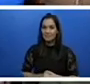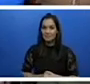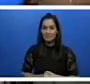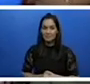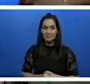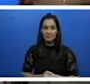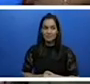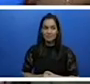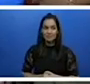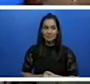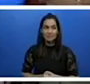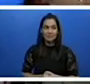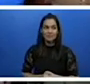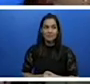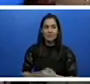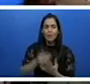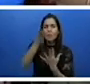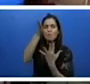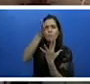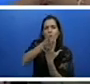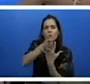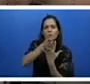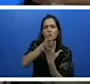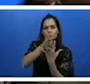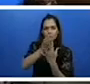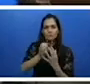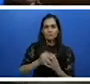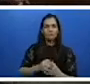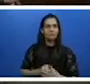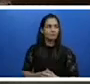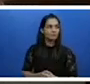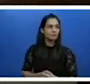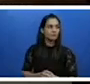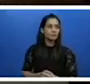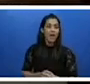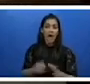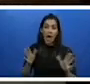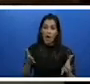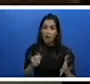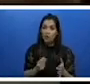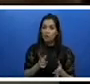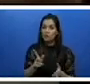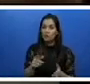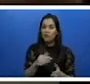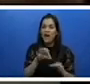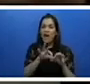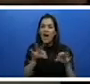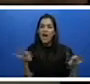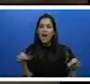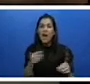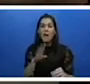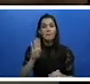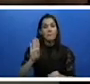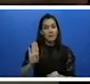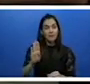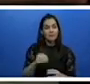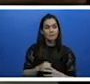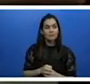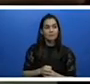O meio entre 3 e 4. Seguindo na reta B, Qual é o número